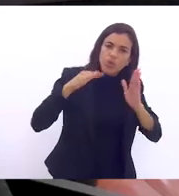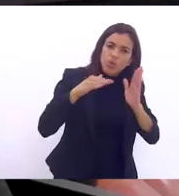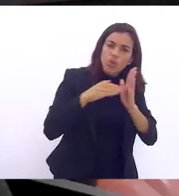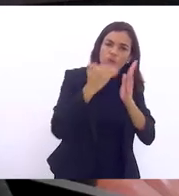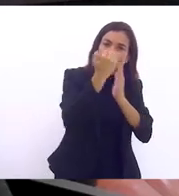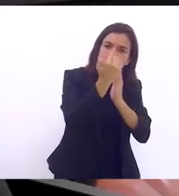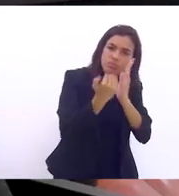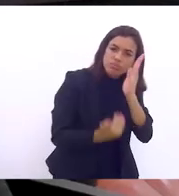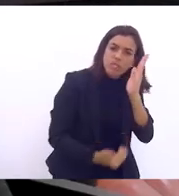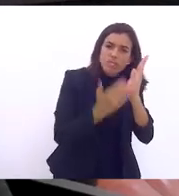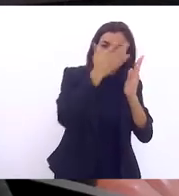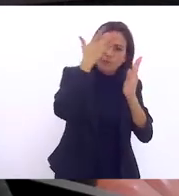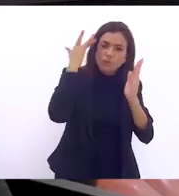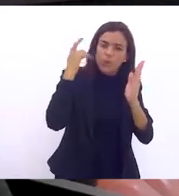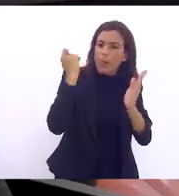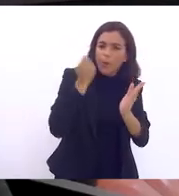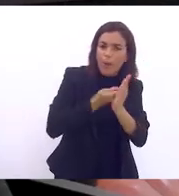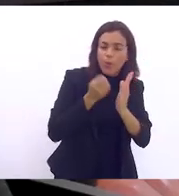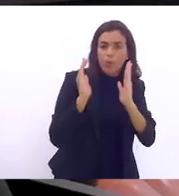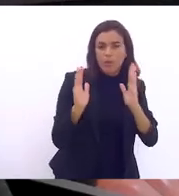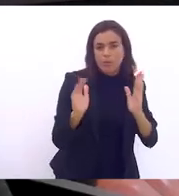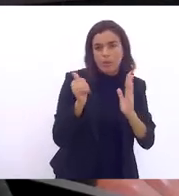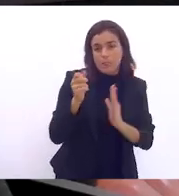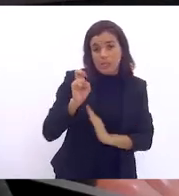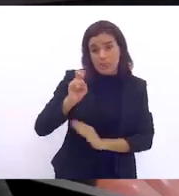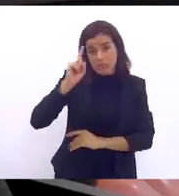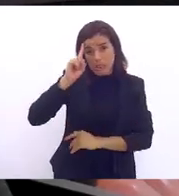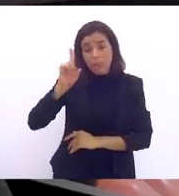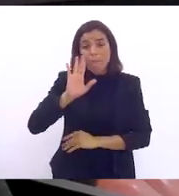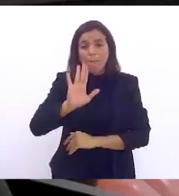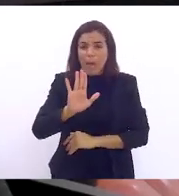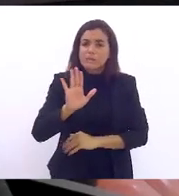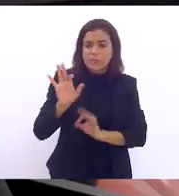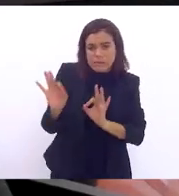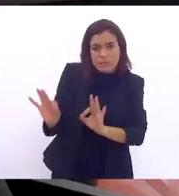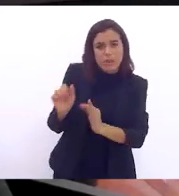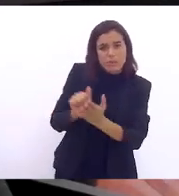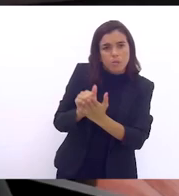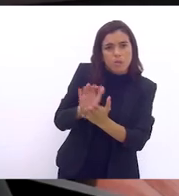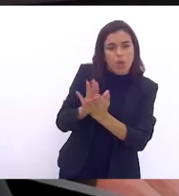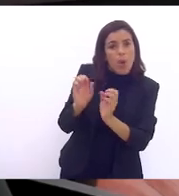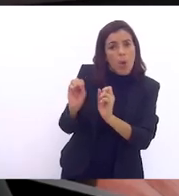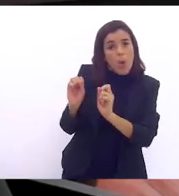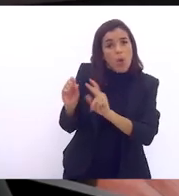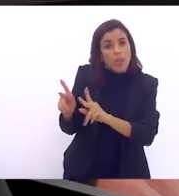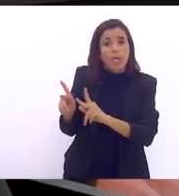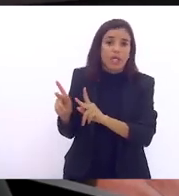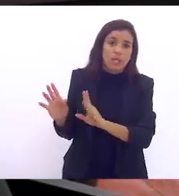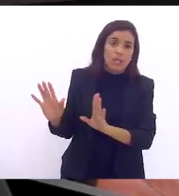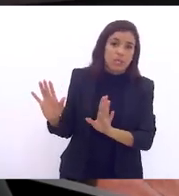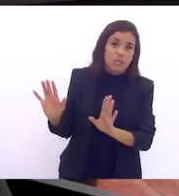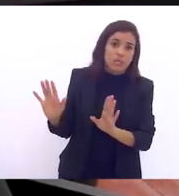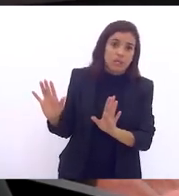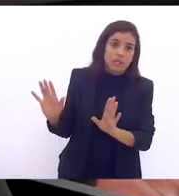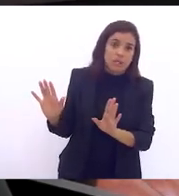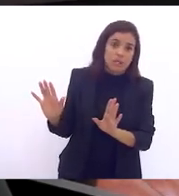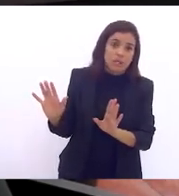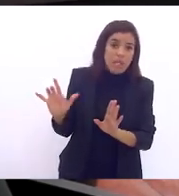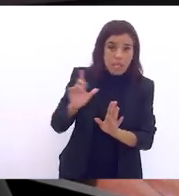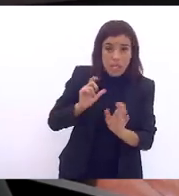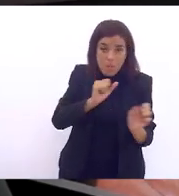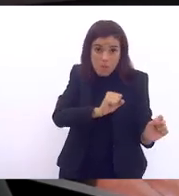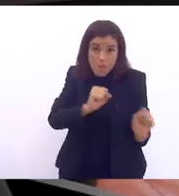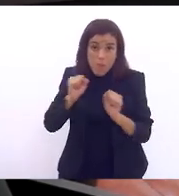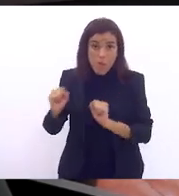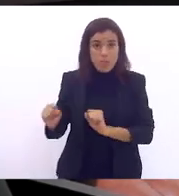pagar o pedágio no prazo de 15 dias ou seja ela tá legitimada a multar né para quem teria que ter fé pública Para multar né Para